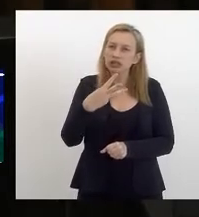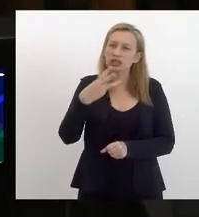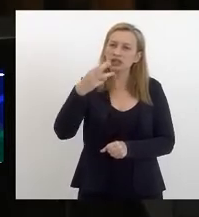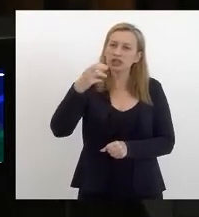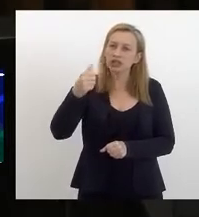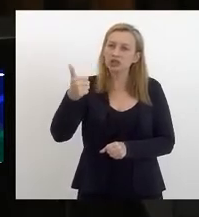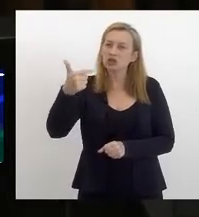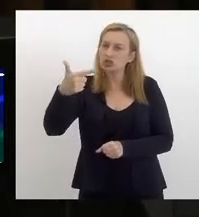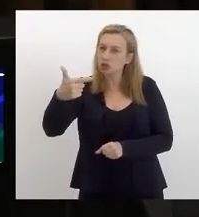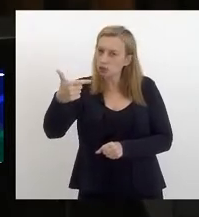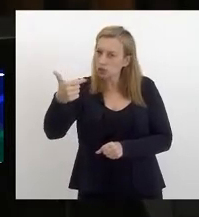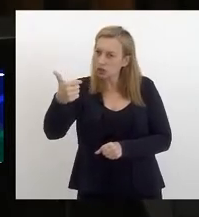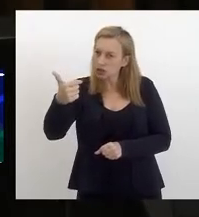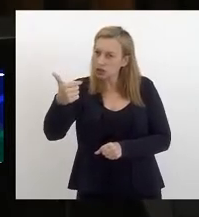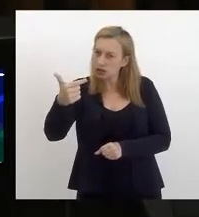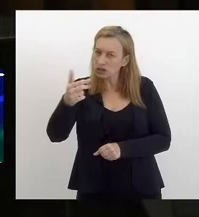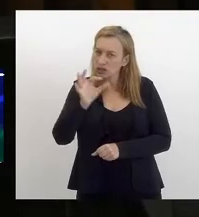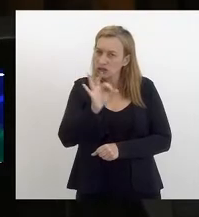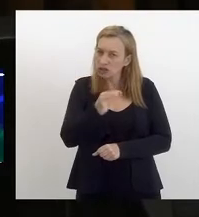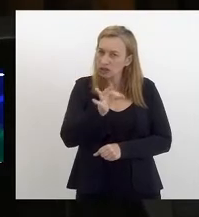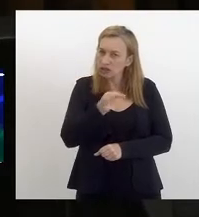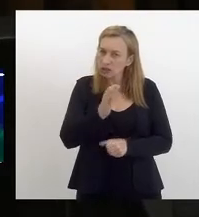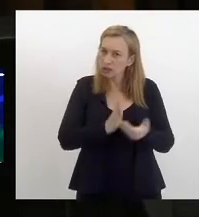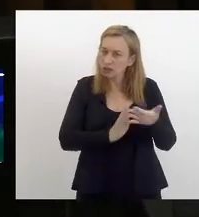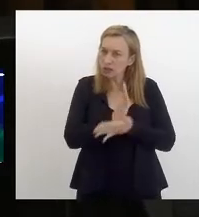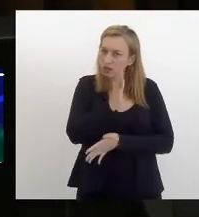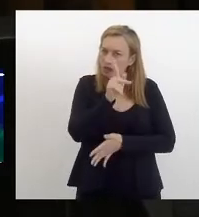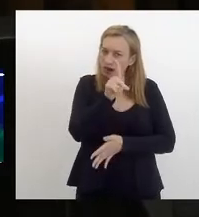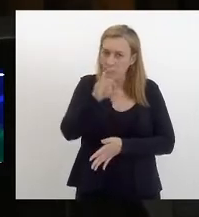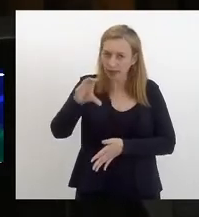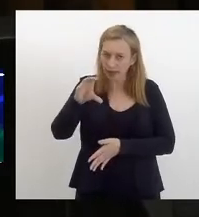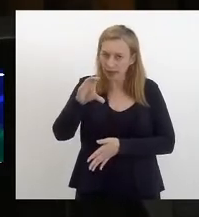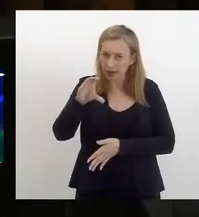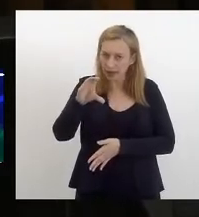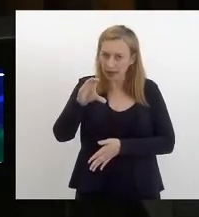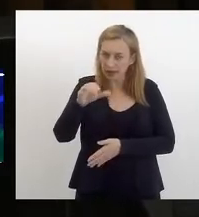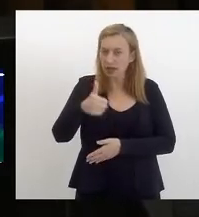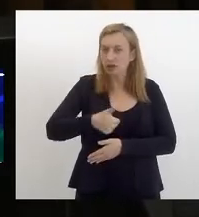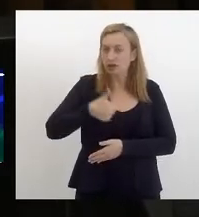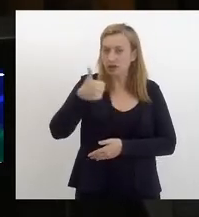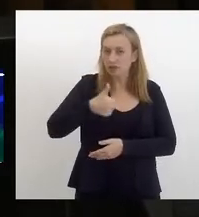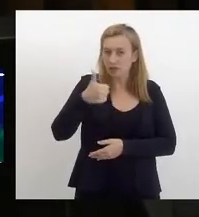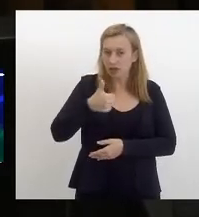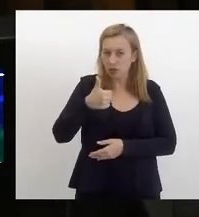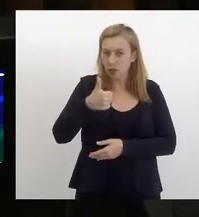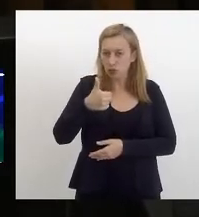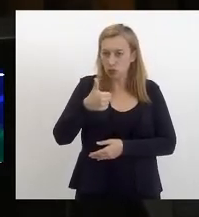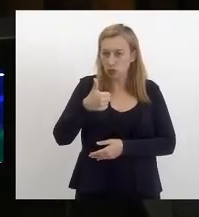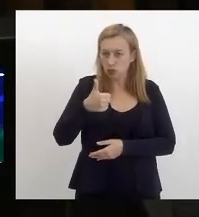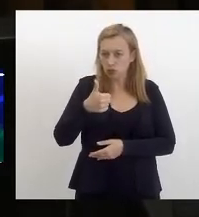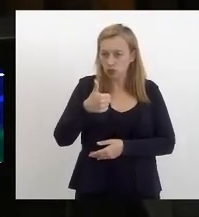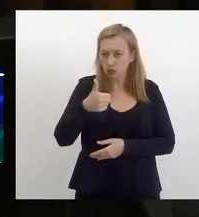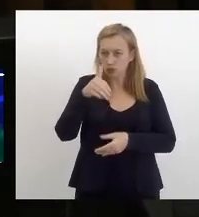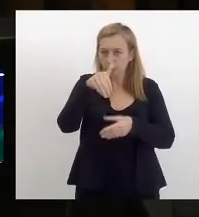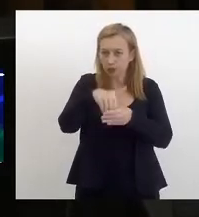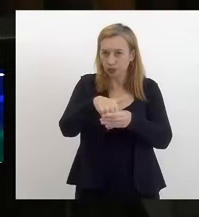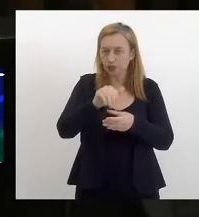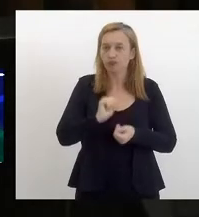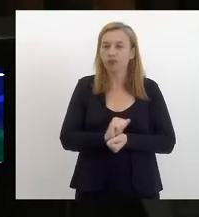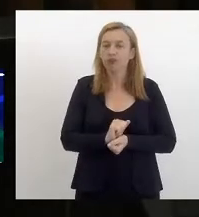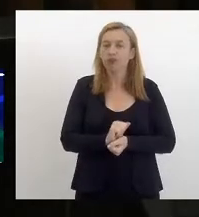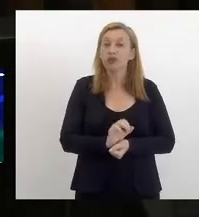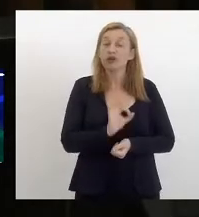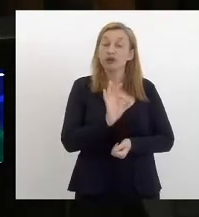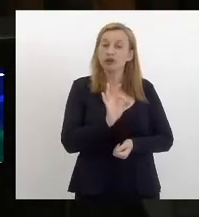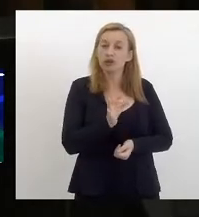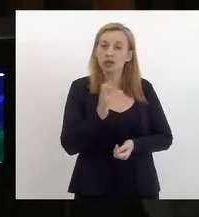312 suficientes para aprovar a PEC em primeiro turno é isso levou